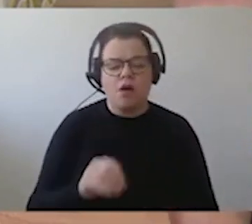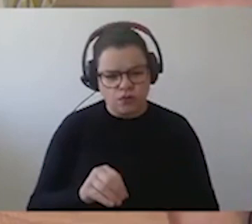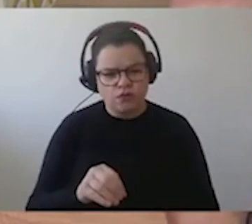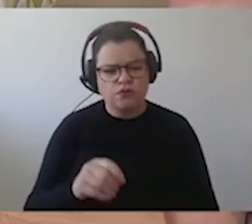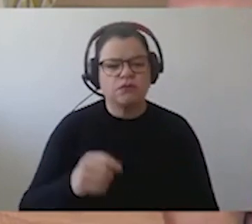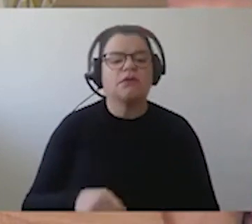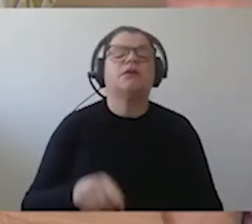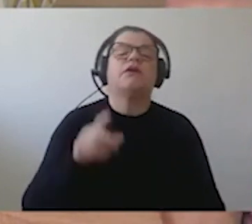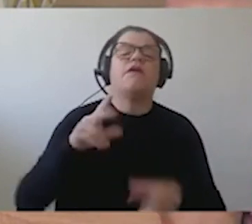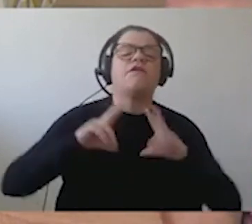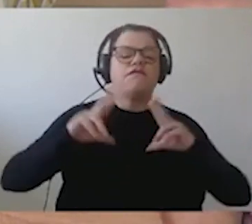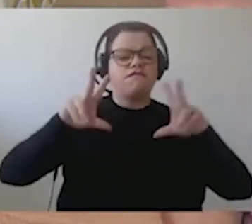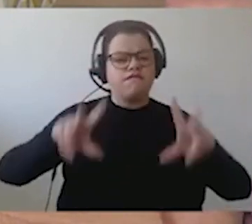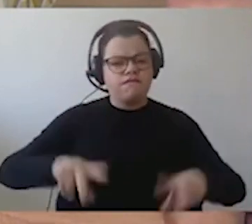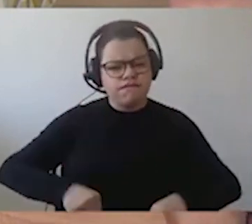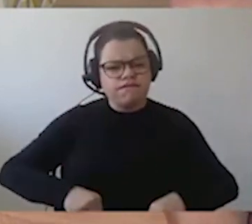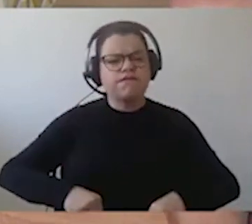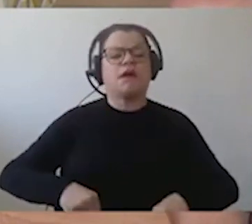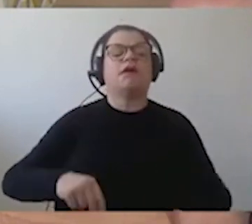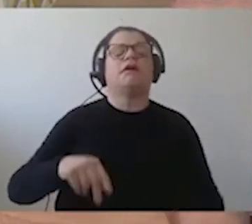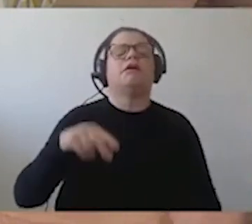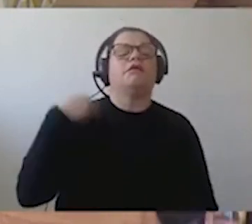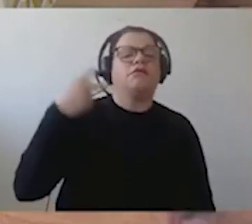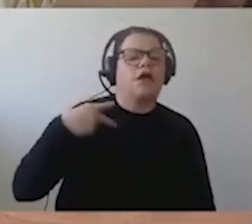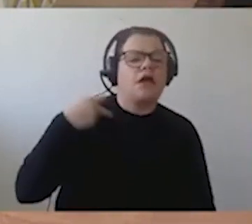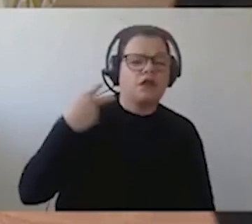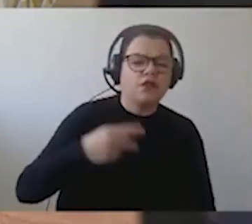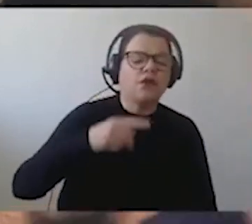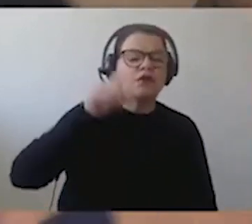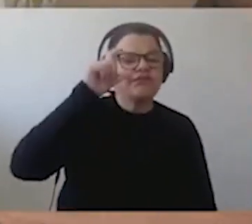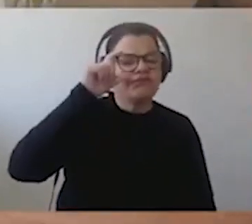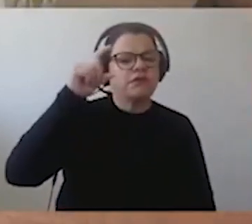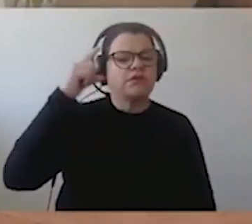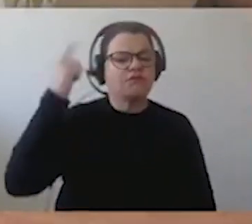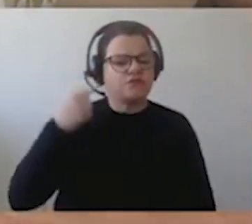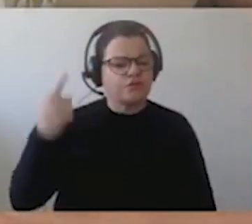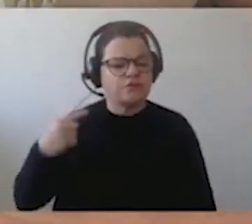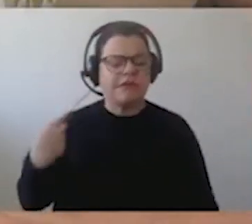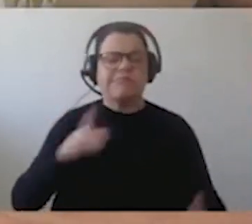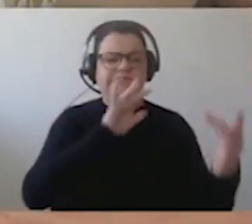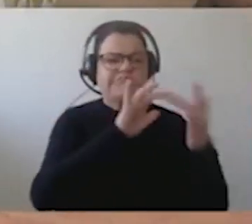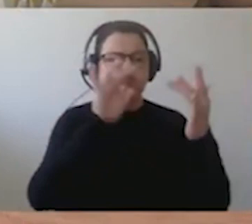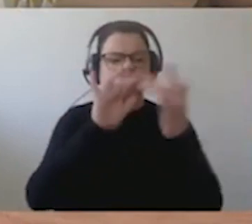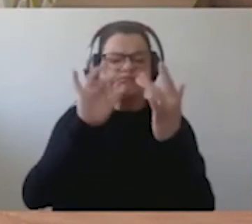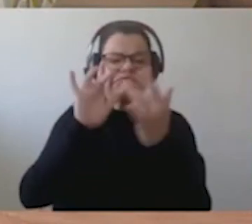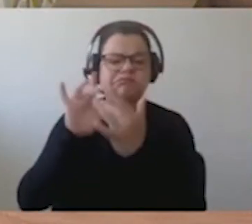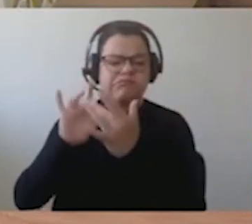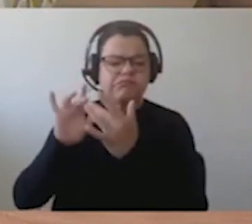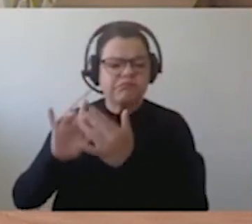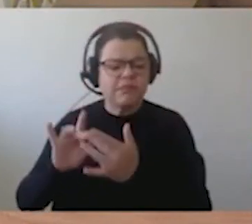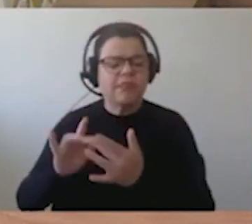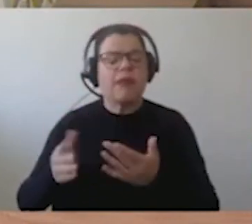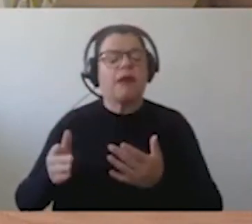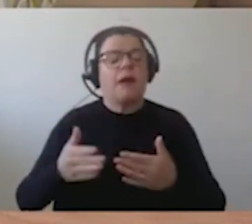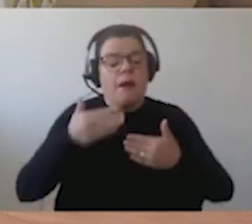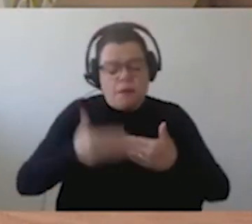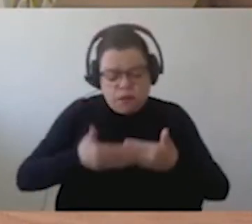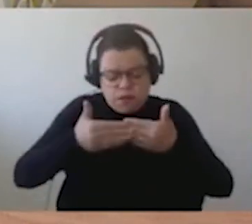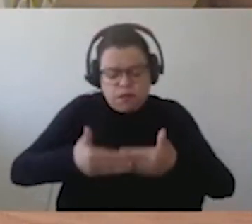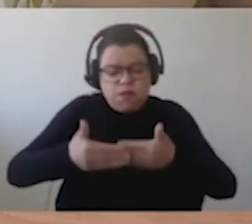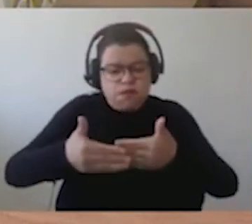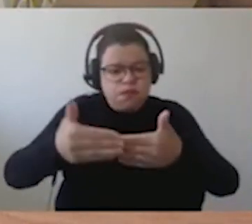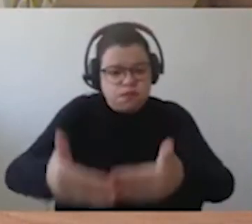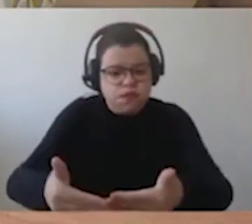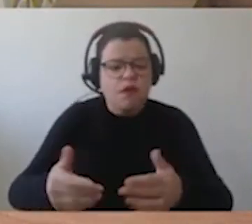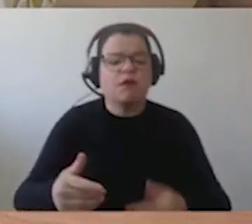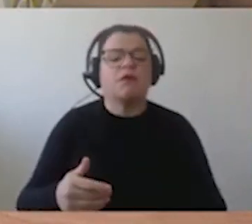Vereador josétti e Outros tantos que a gente teve contato nesse período durante esse processo eu posso dizer que vereadora